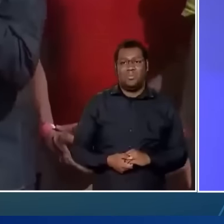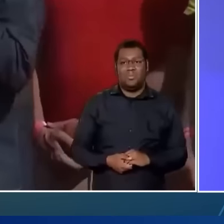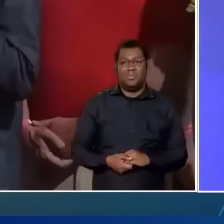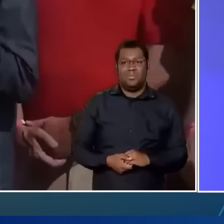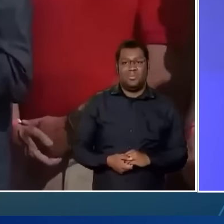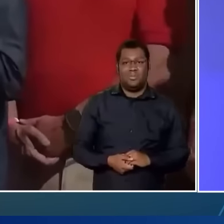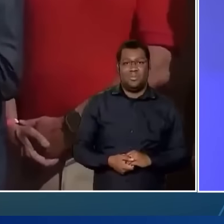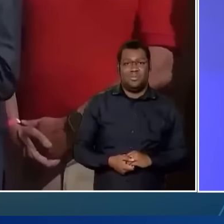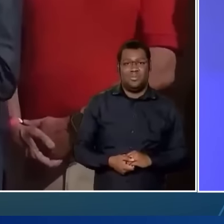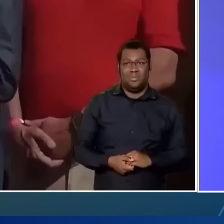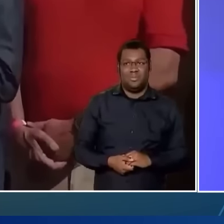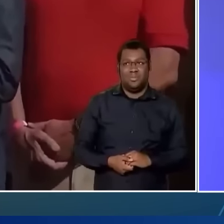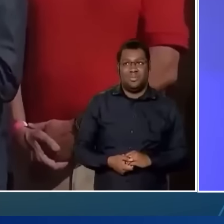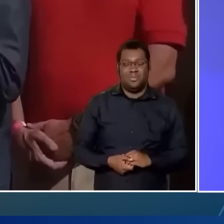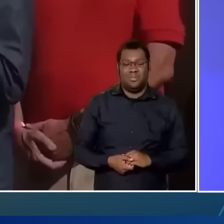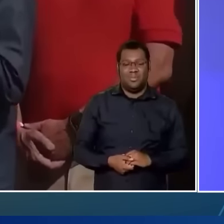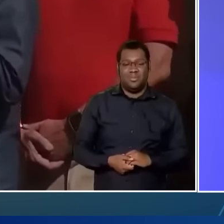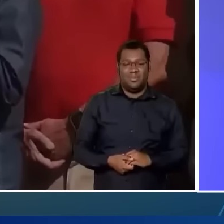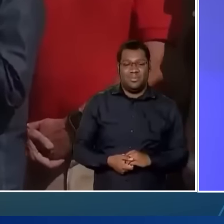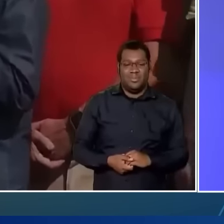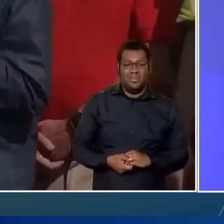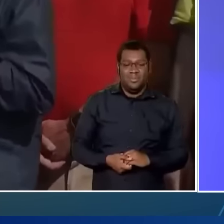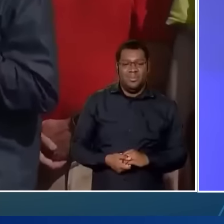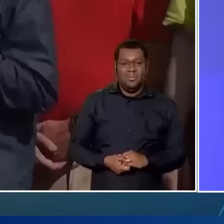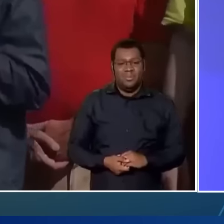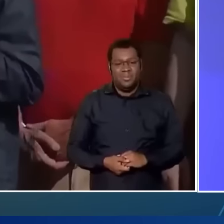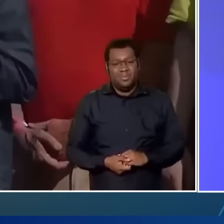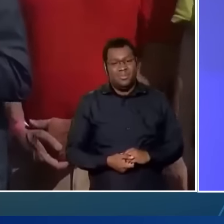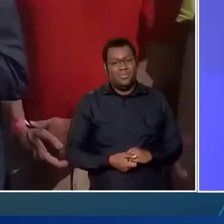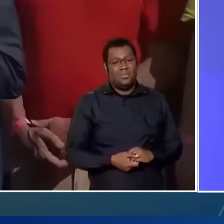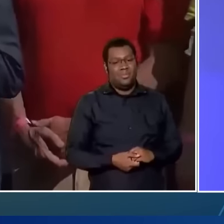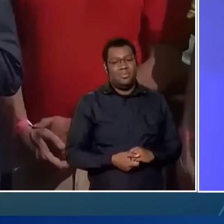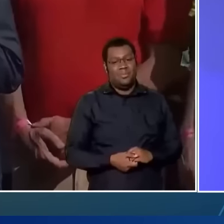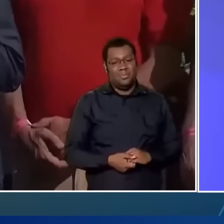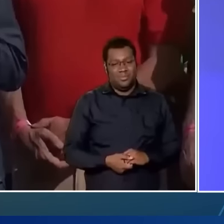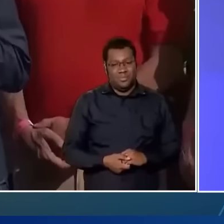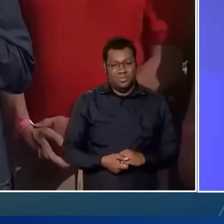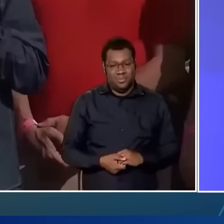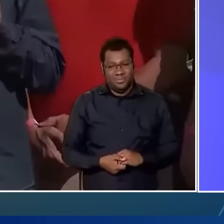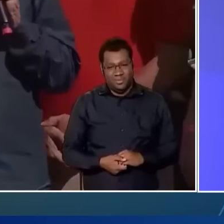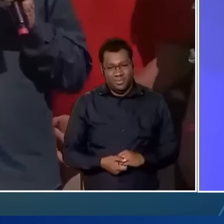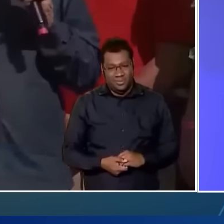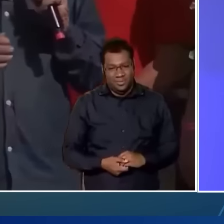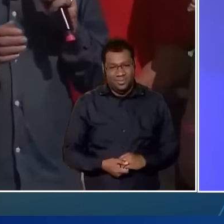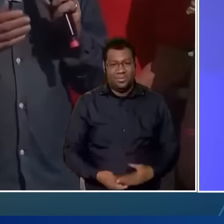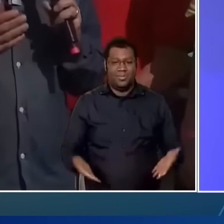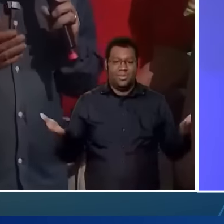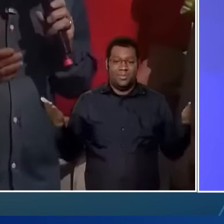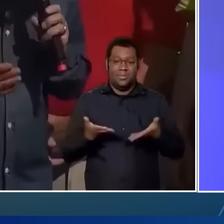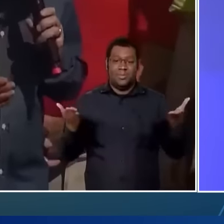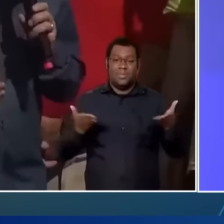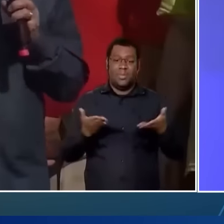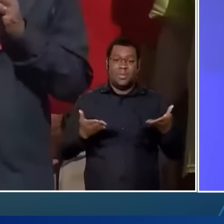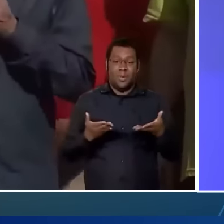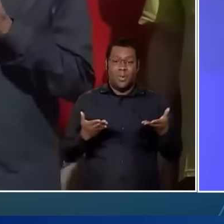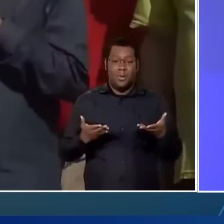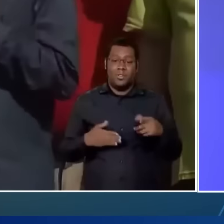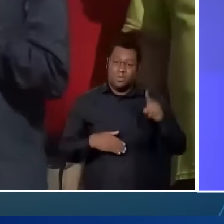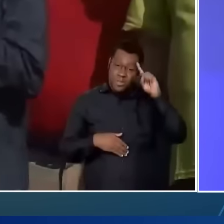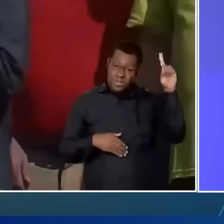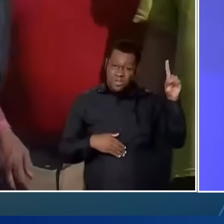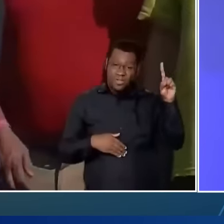uma condição clara. O Lula fez campanha antecipada para o Boulos. Foi um cálculo prévio, de